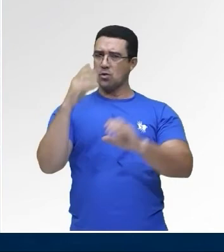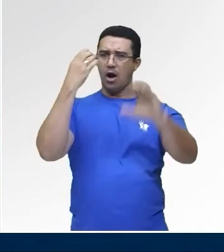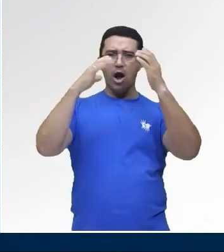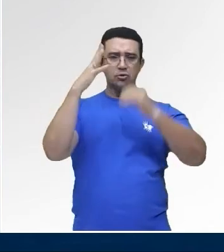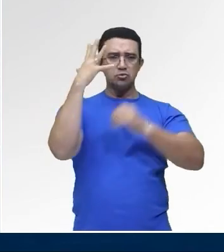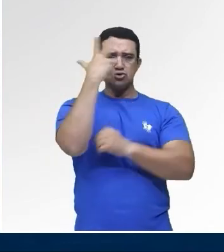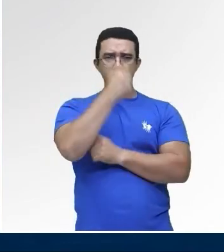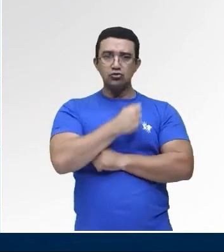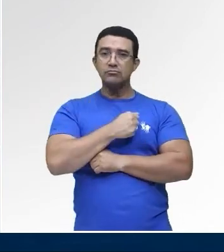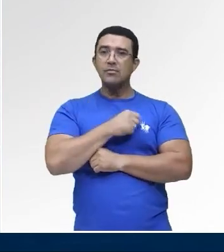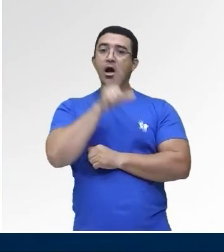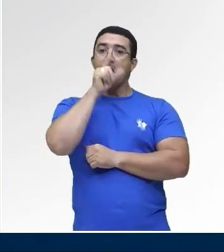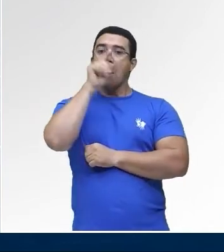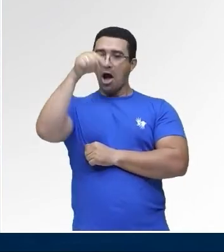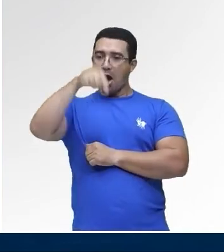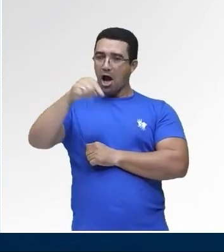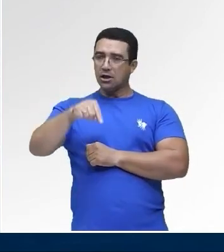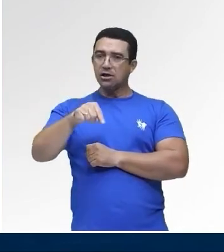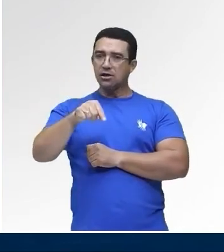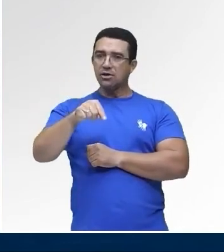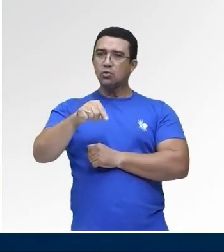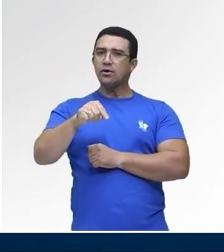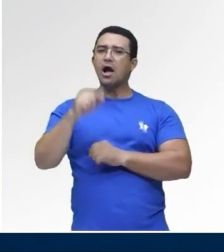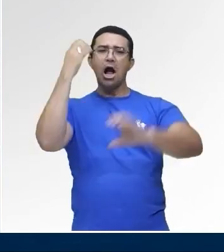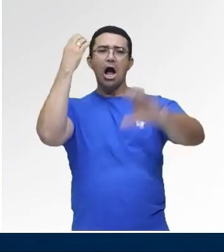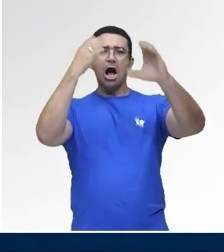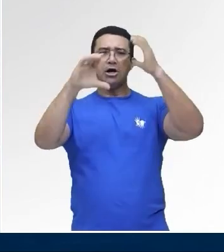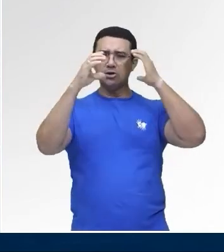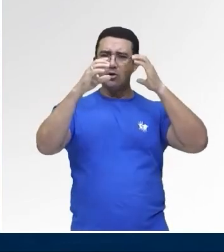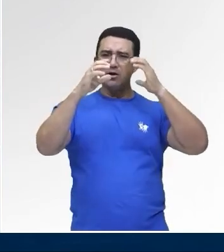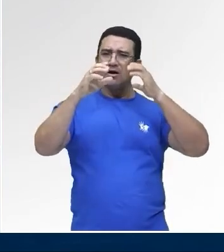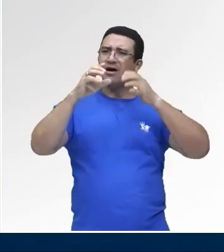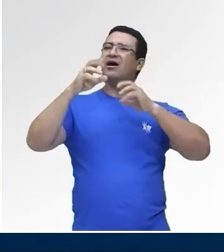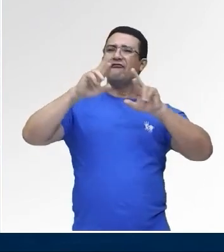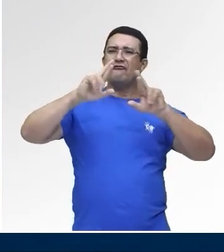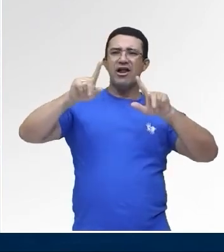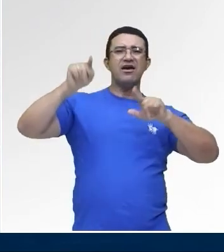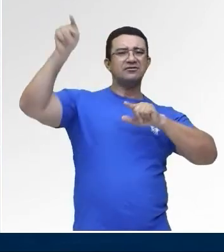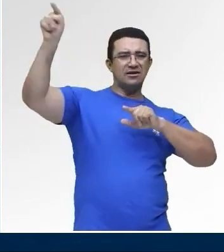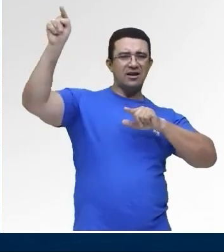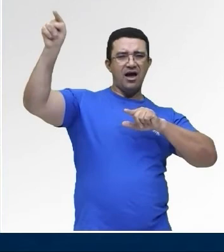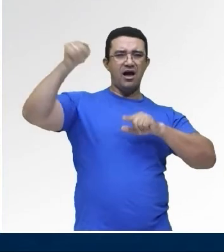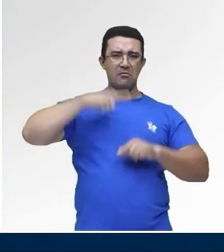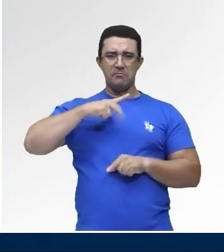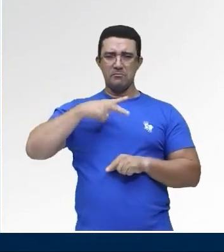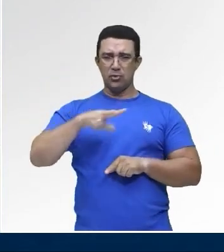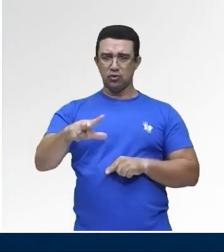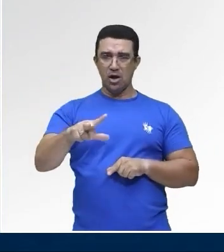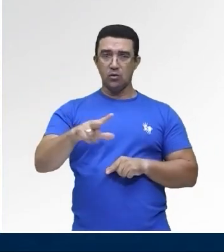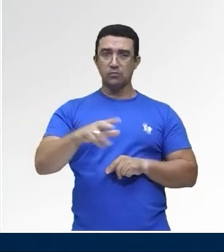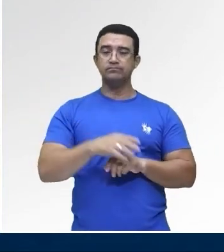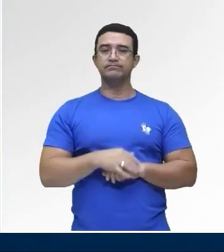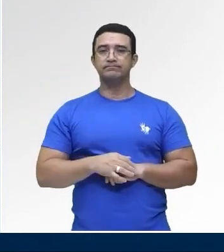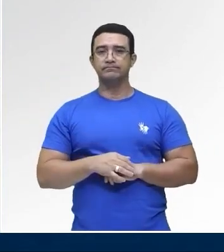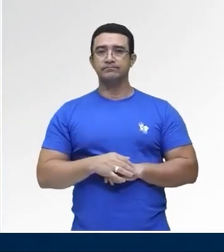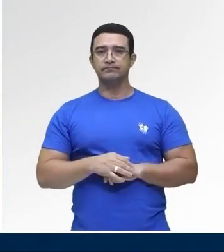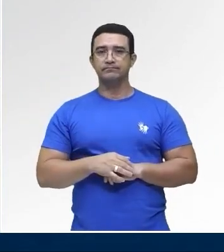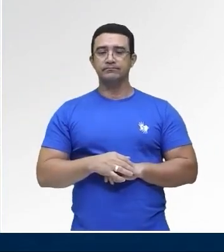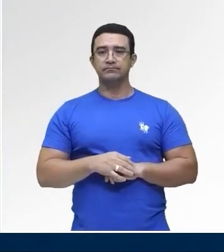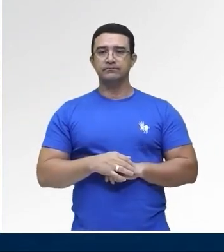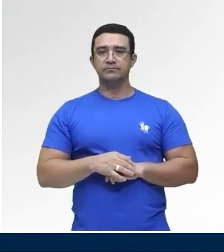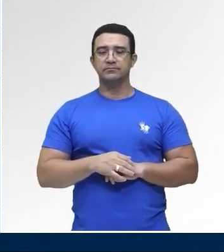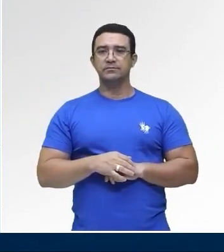As aves que aqui gorjeiam, não gorjeiam como lá. Ou seja, no país onde ele estava, as